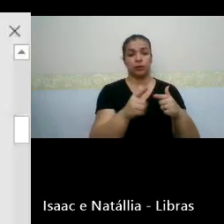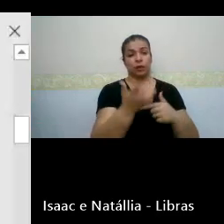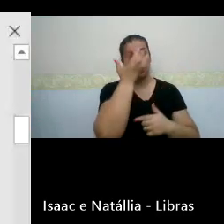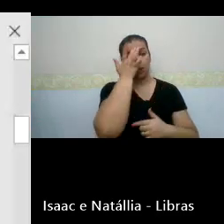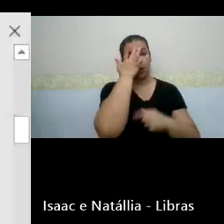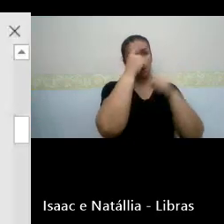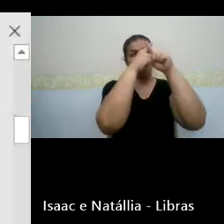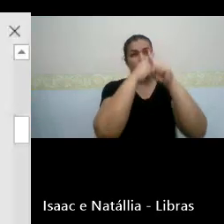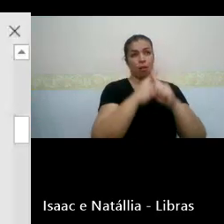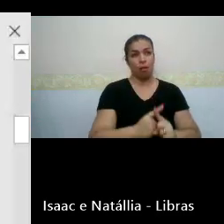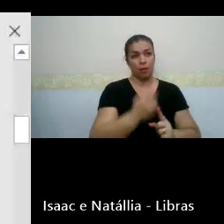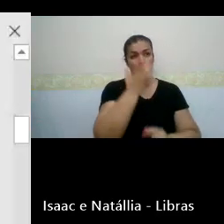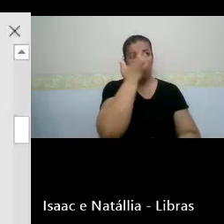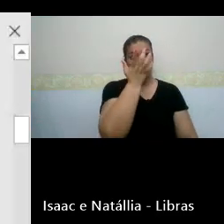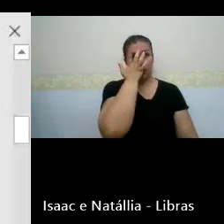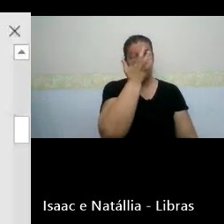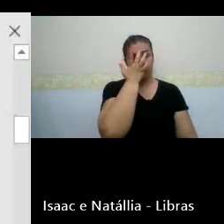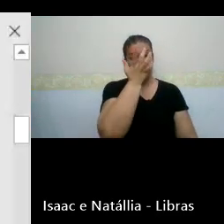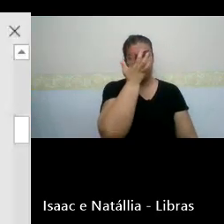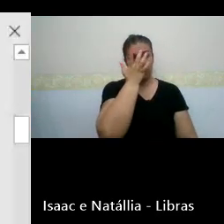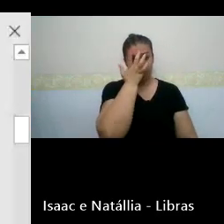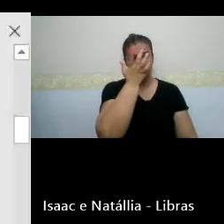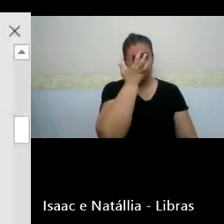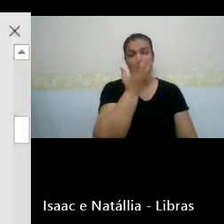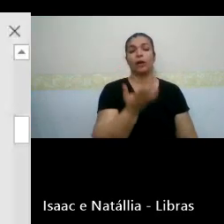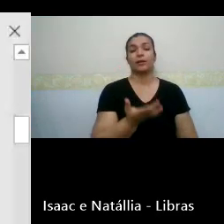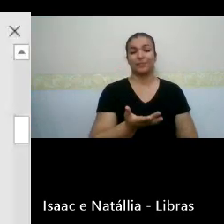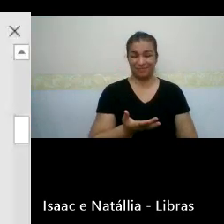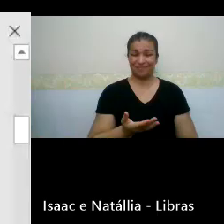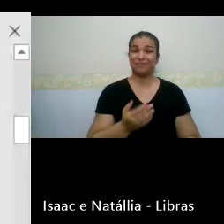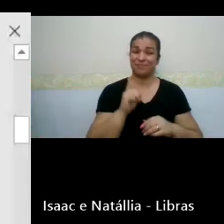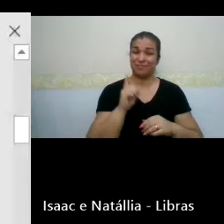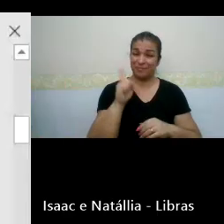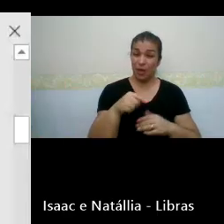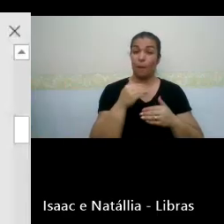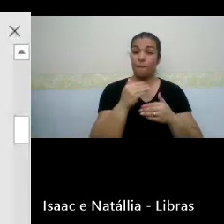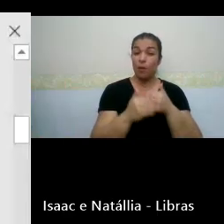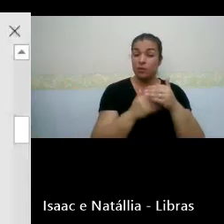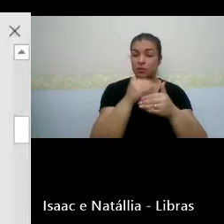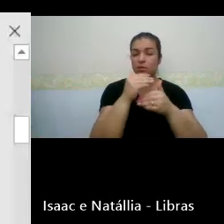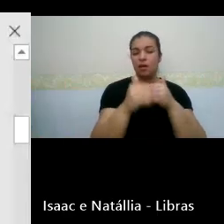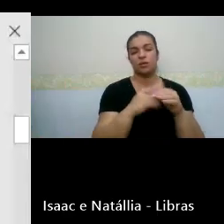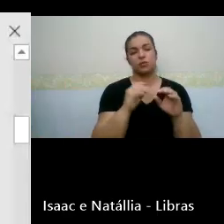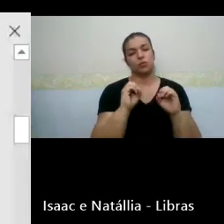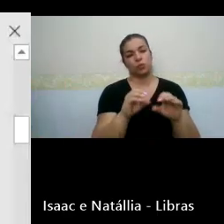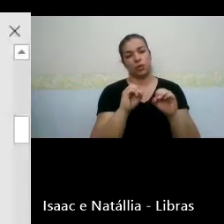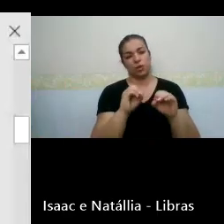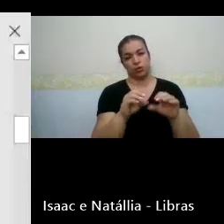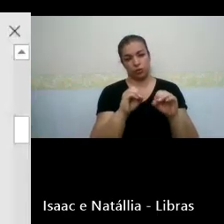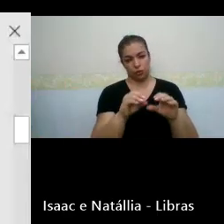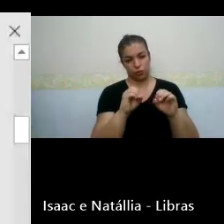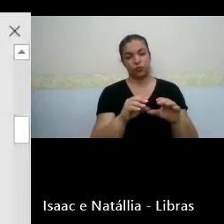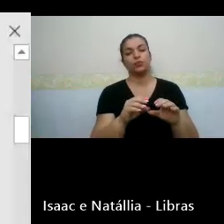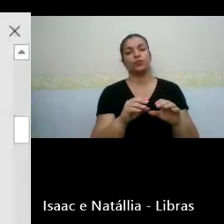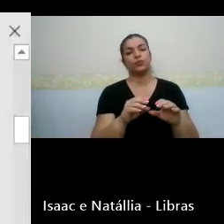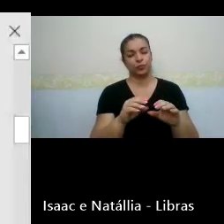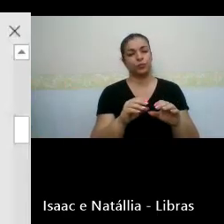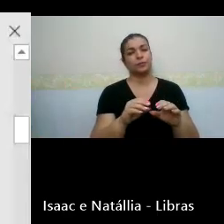tabuada, tá? Mas aí a gente está falando de um processo educativo